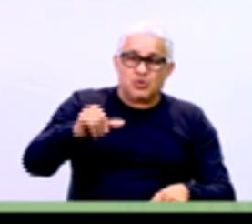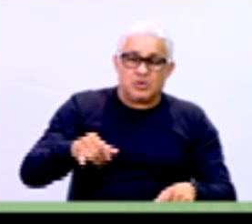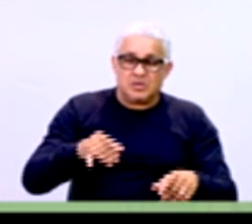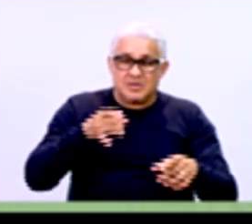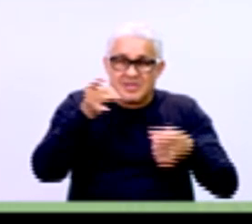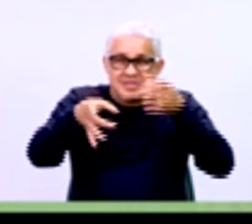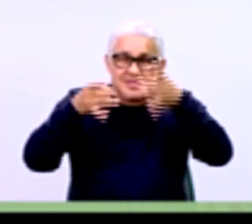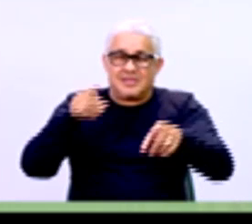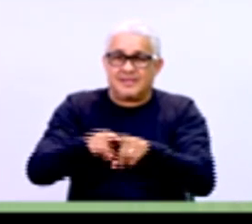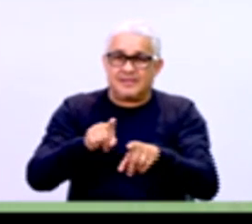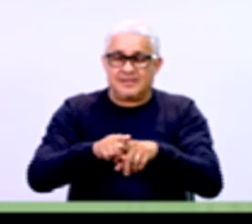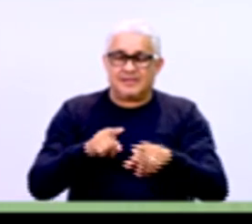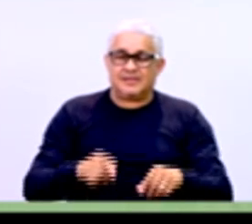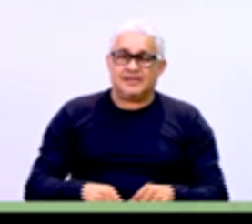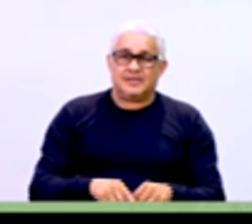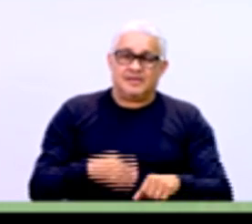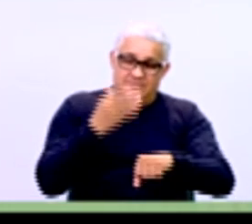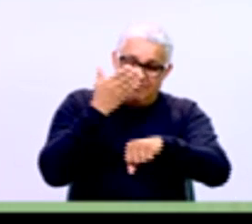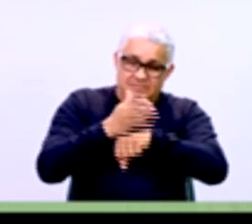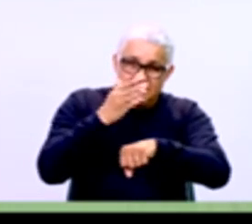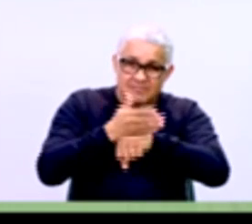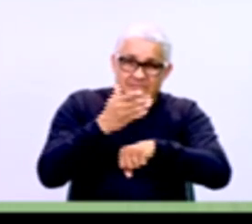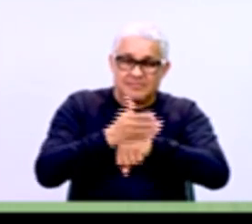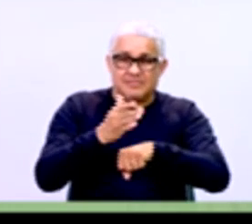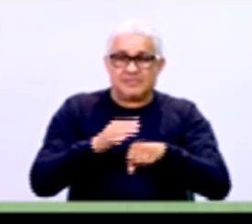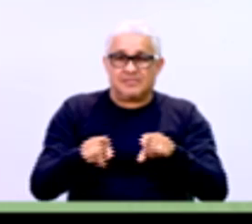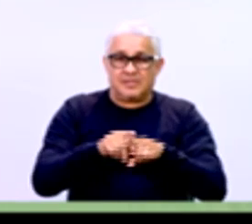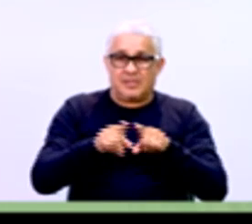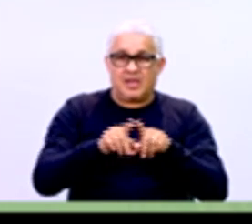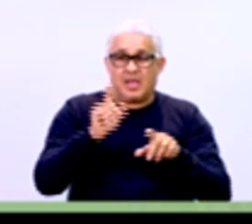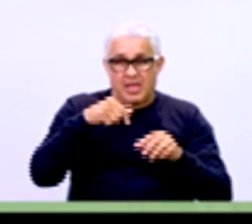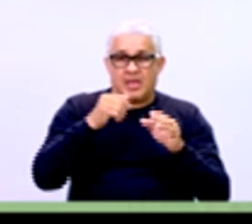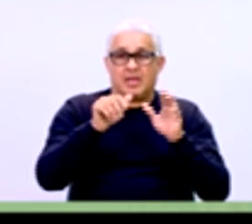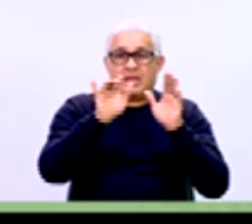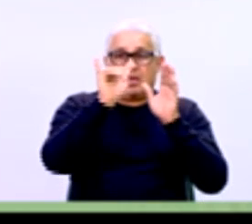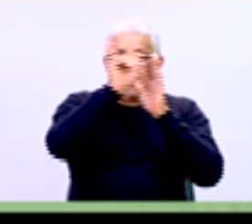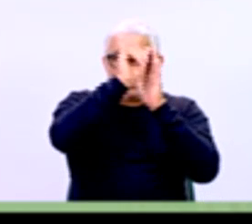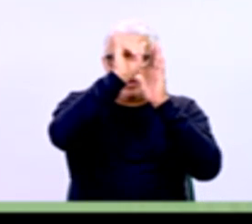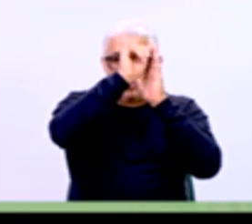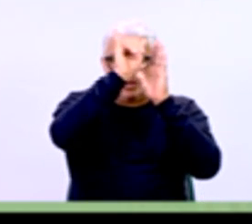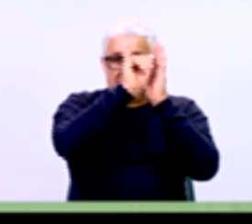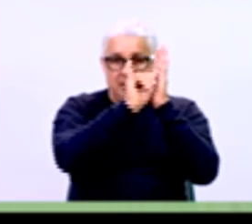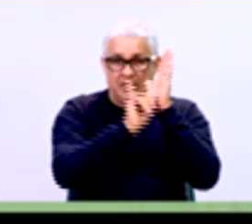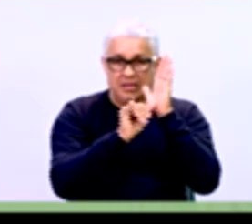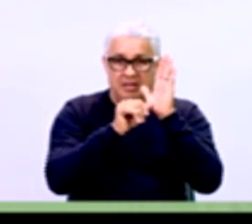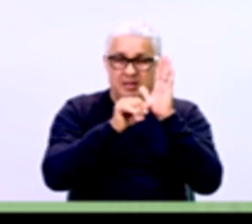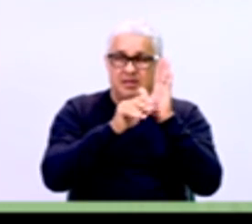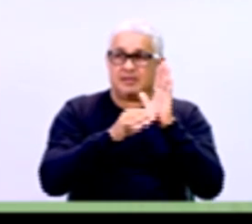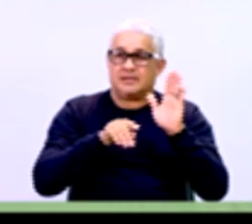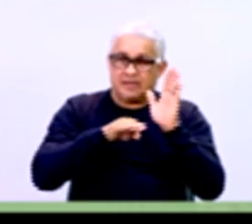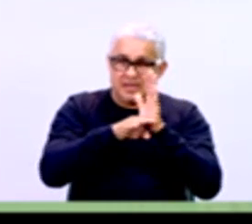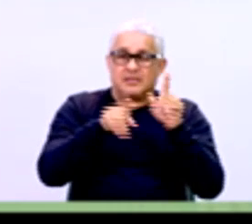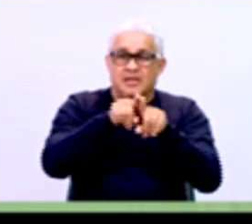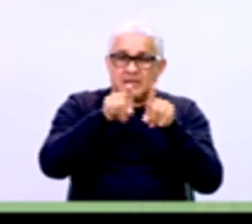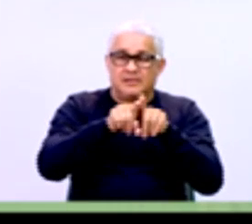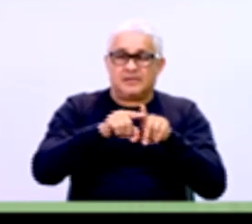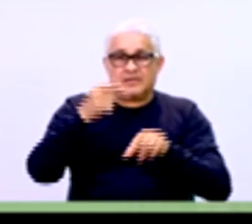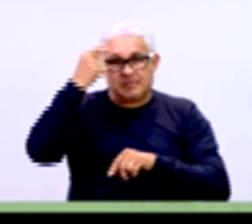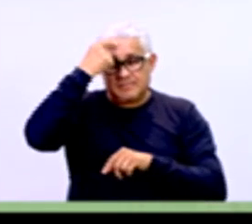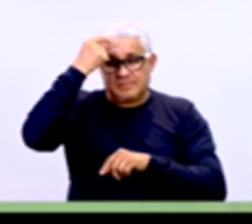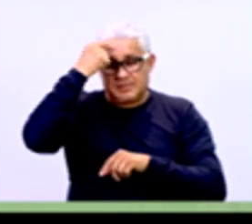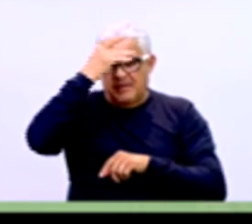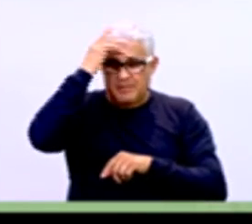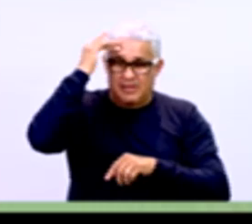promover o treinamento, aqui já é na fase de implementação, né? Promover treinamento, conscientização dos